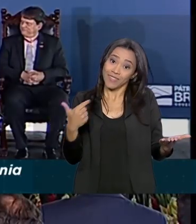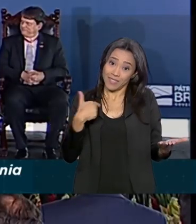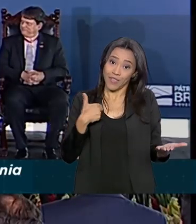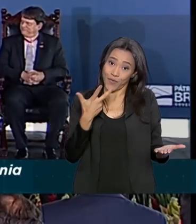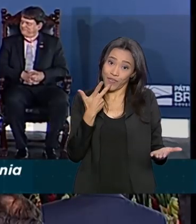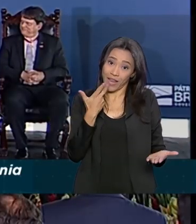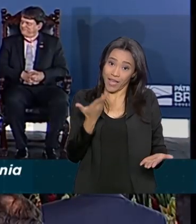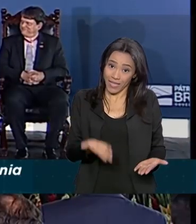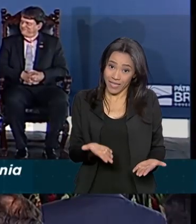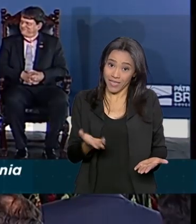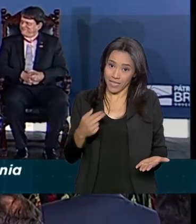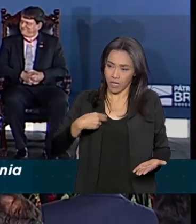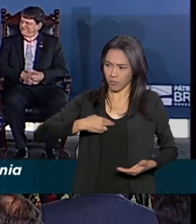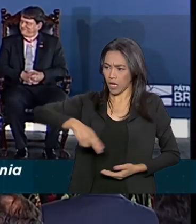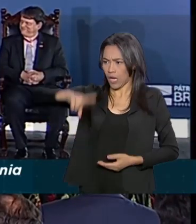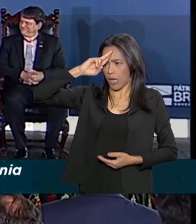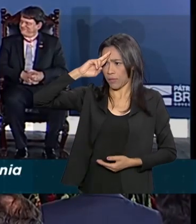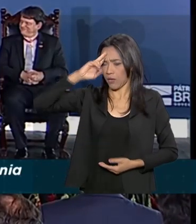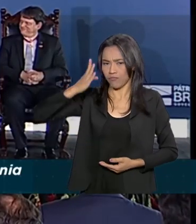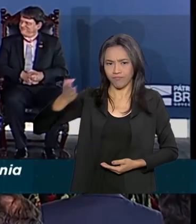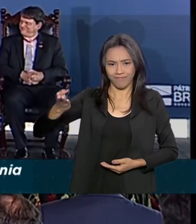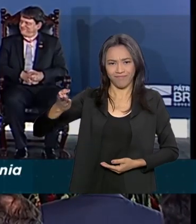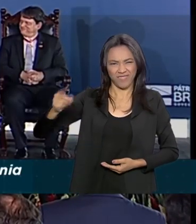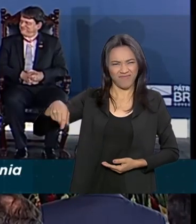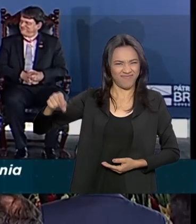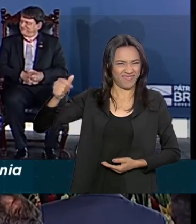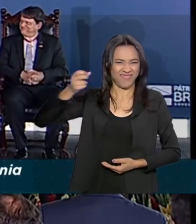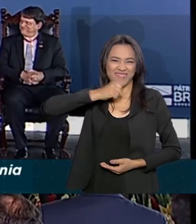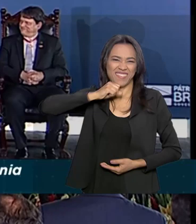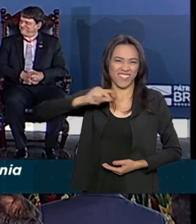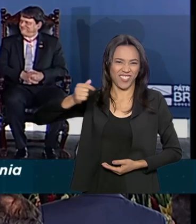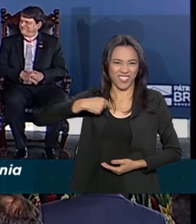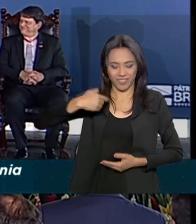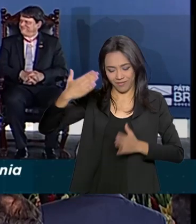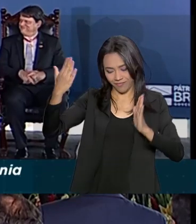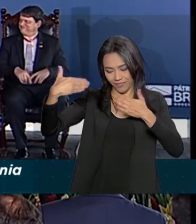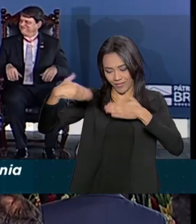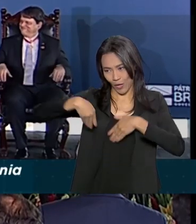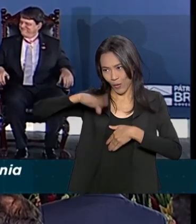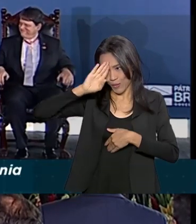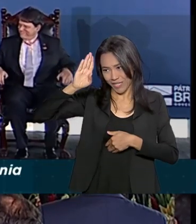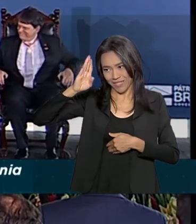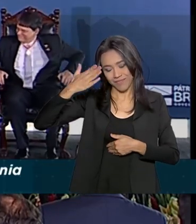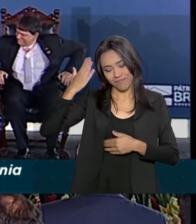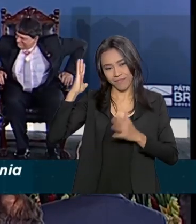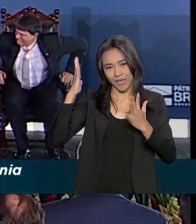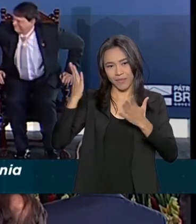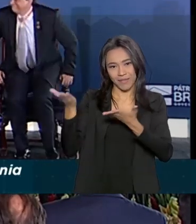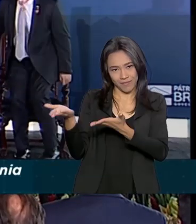aqui, né, já que é de capitão para capitão, capitão mais antigo, dá uma continência mais moderna aí. Parabéns, Tarcísio.